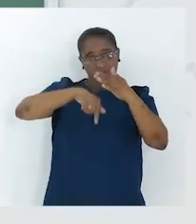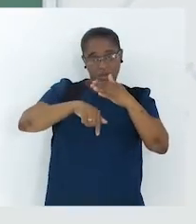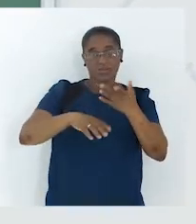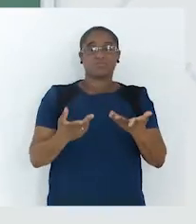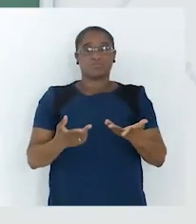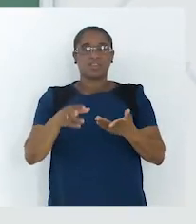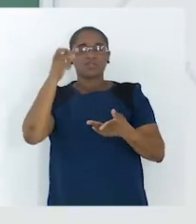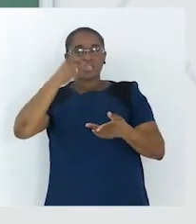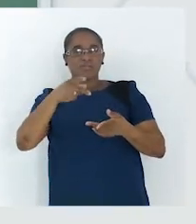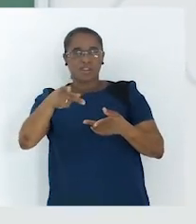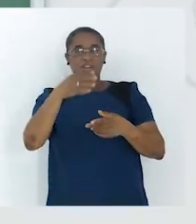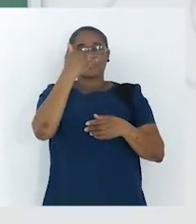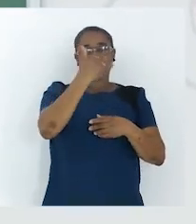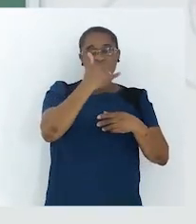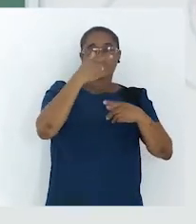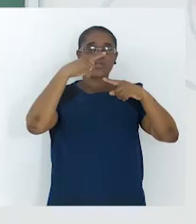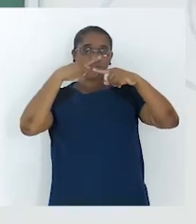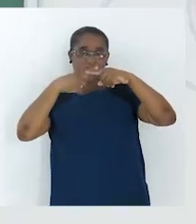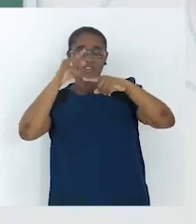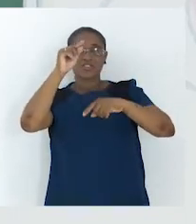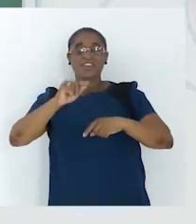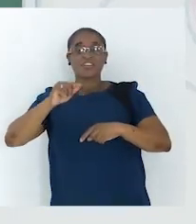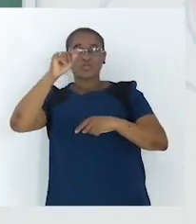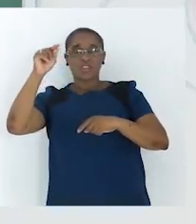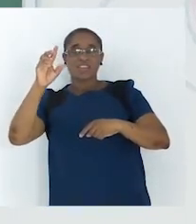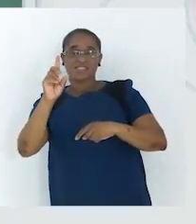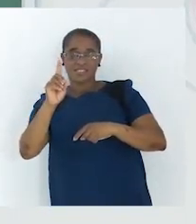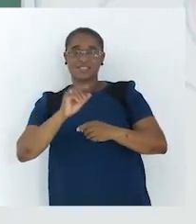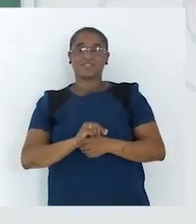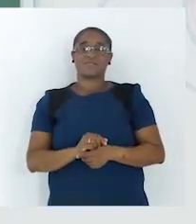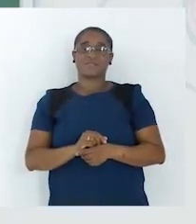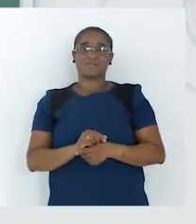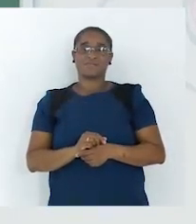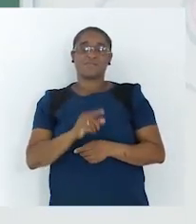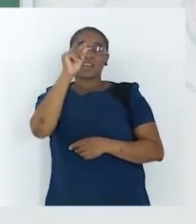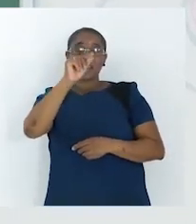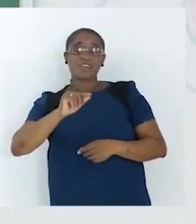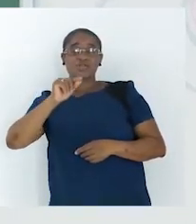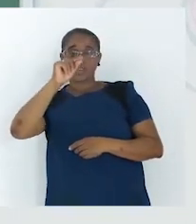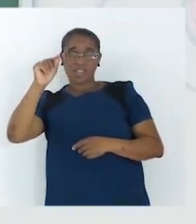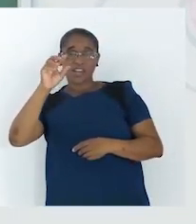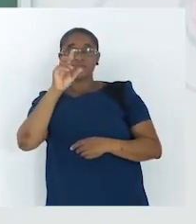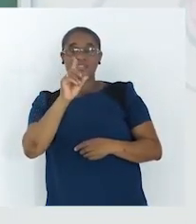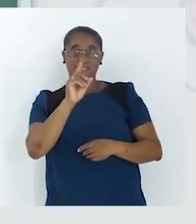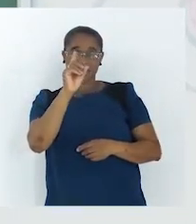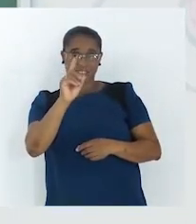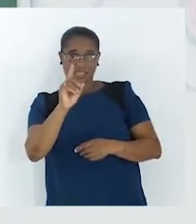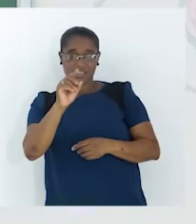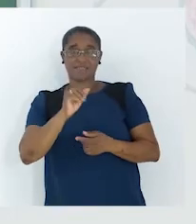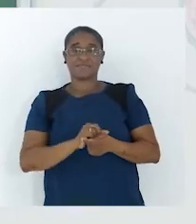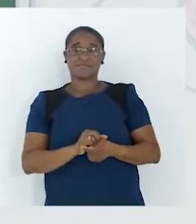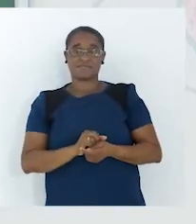e que estamos com 2 vezes raiz quadrada de 6 raiz quadrada de 6